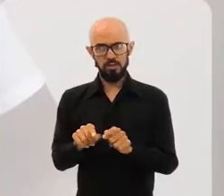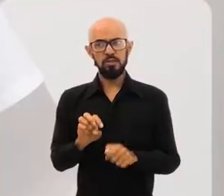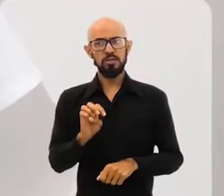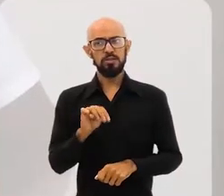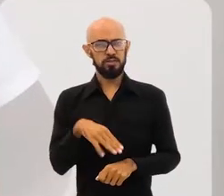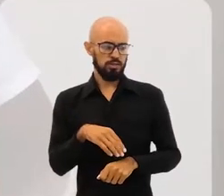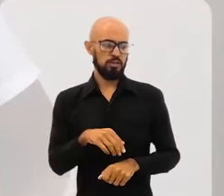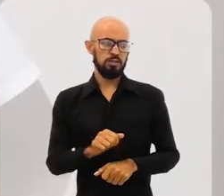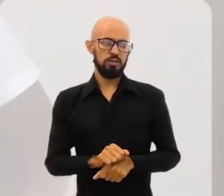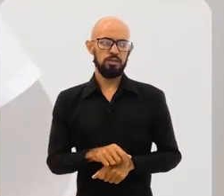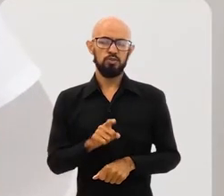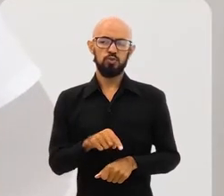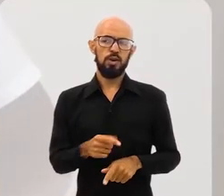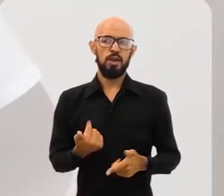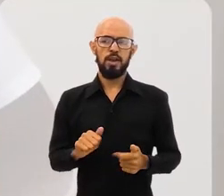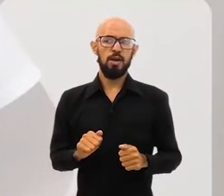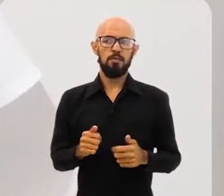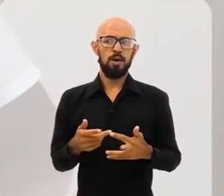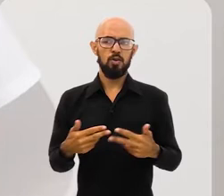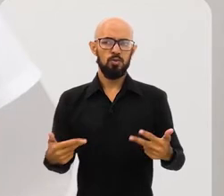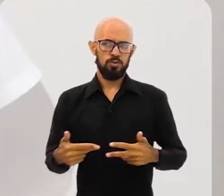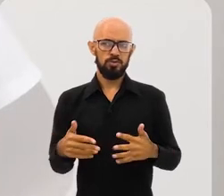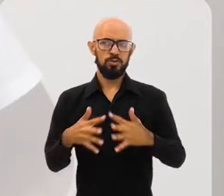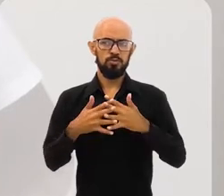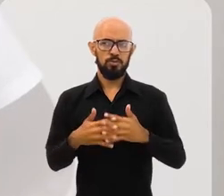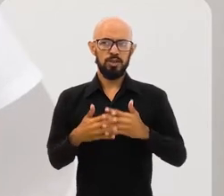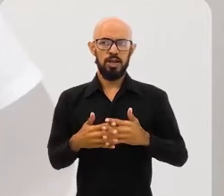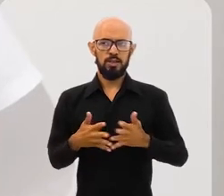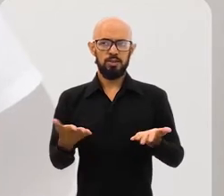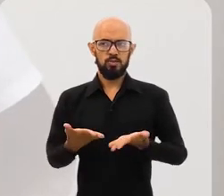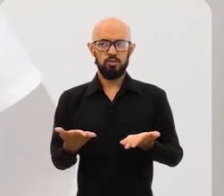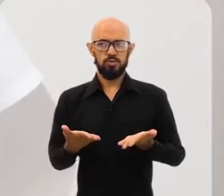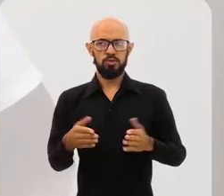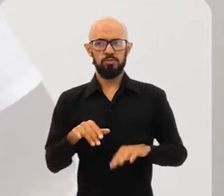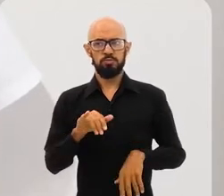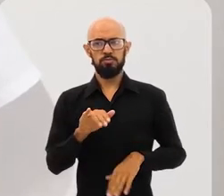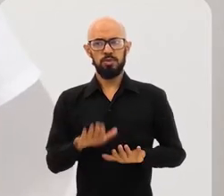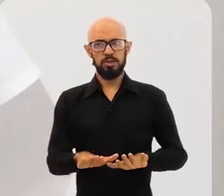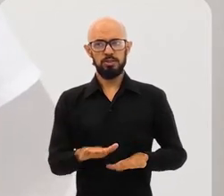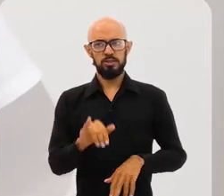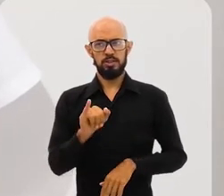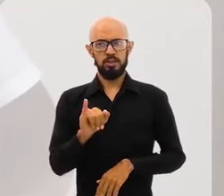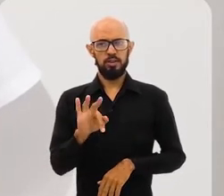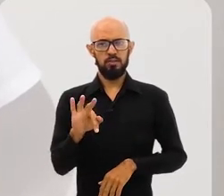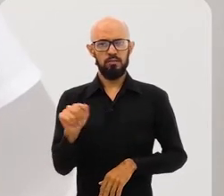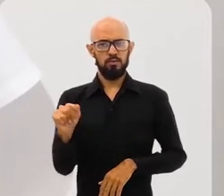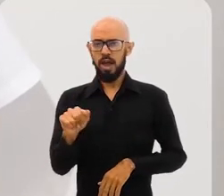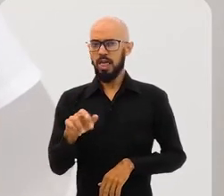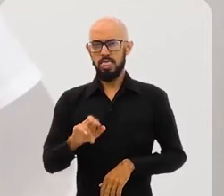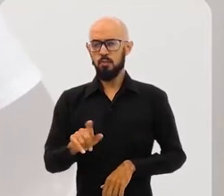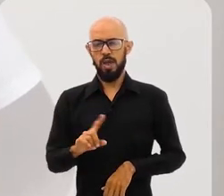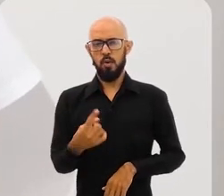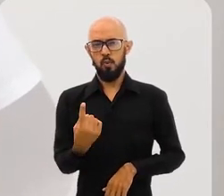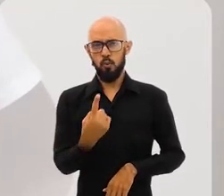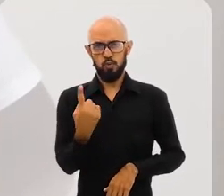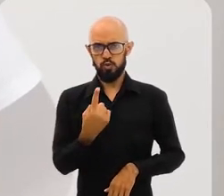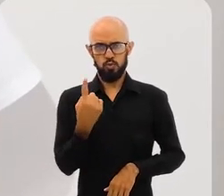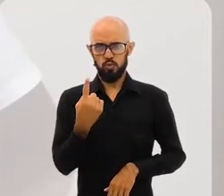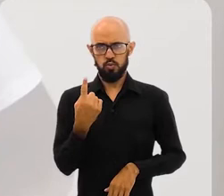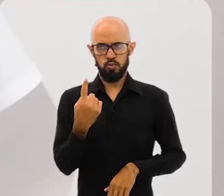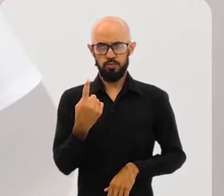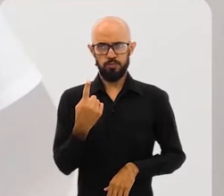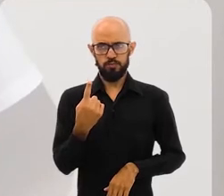Sim esse até uma questão bem complexa nos dias de hoje mas e fa não é o único momento nenhum ele não é